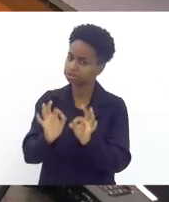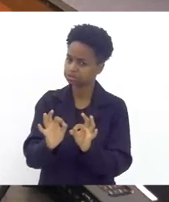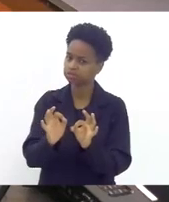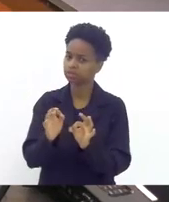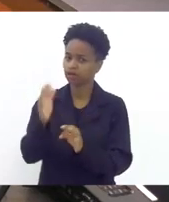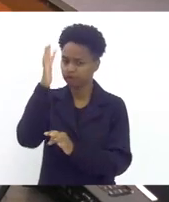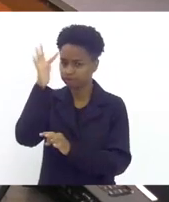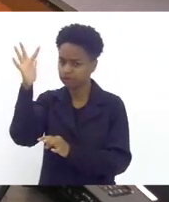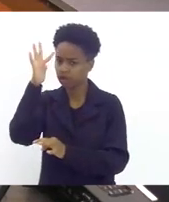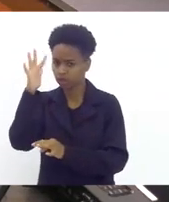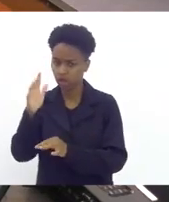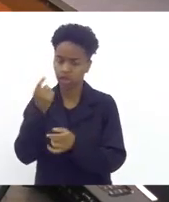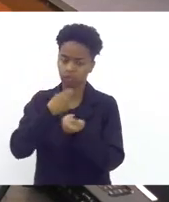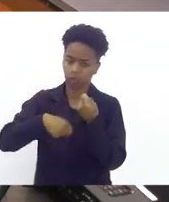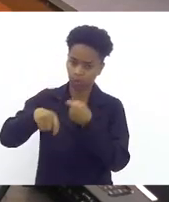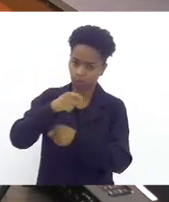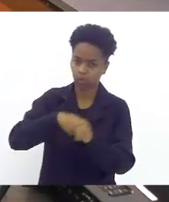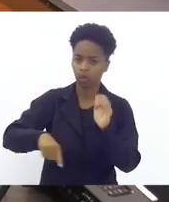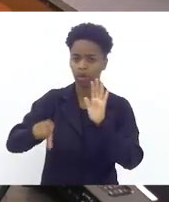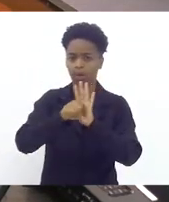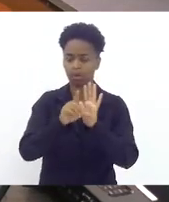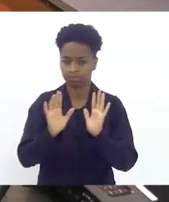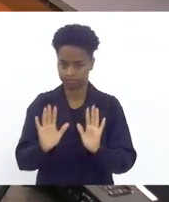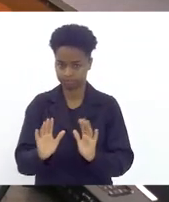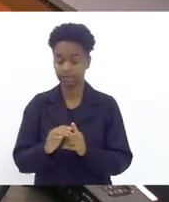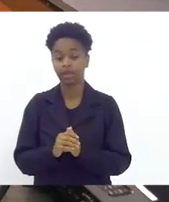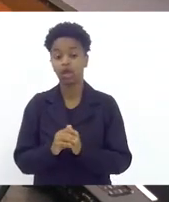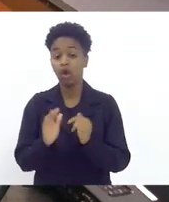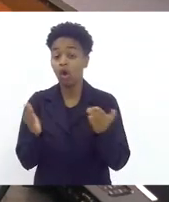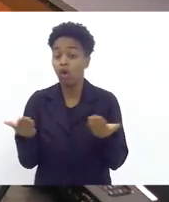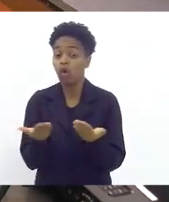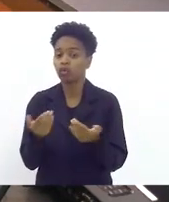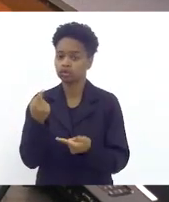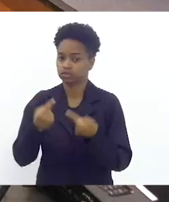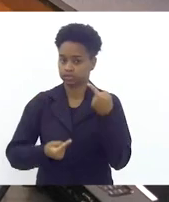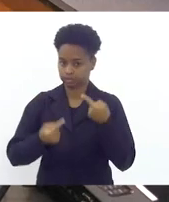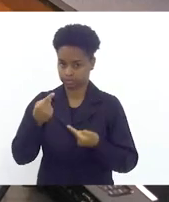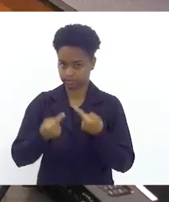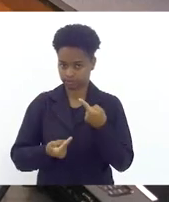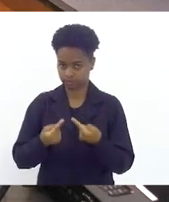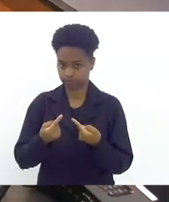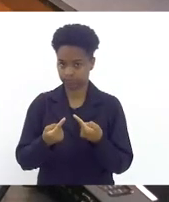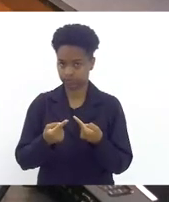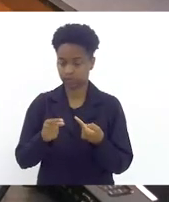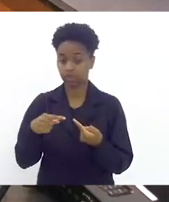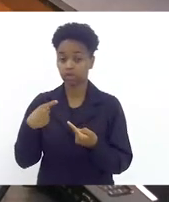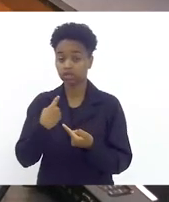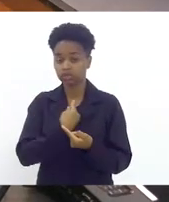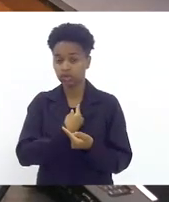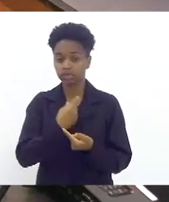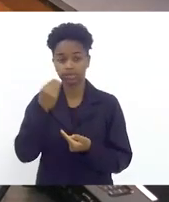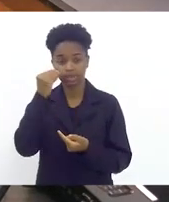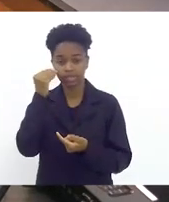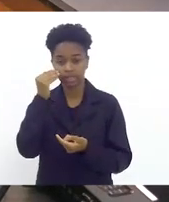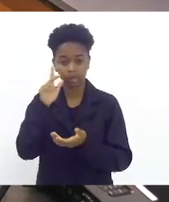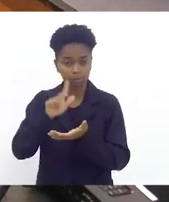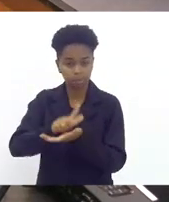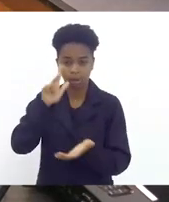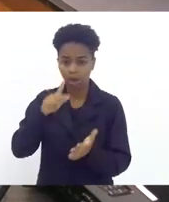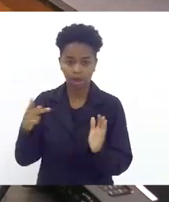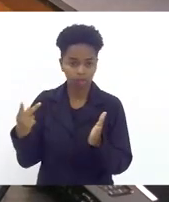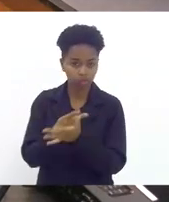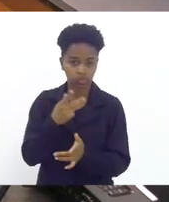filosóficas econômicas legislativas para o nosso debate hoje a gente tá com Cúmplices de duas leis